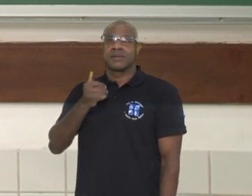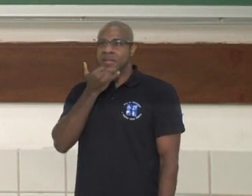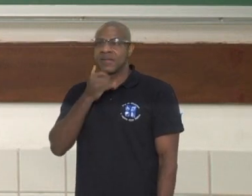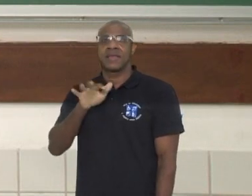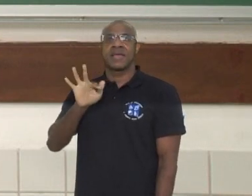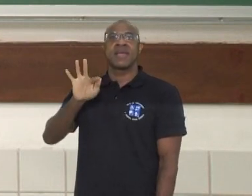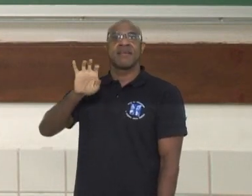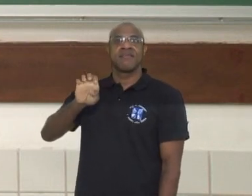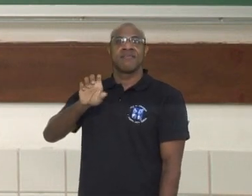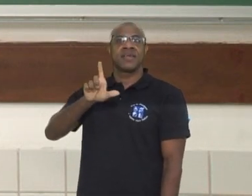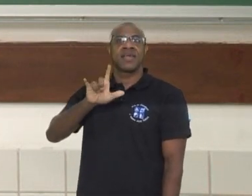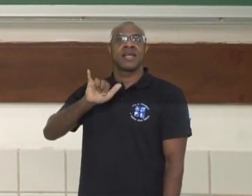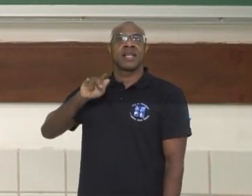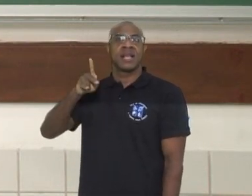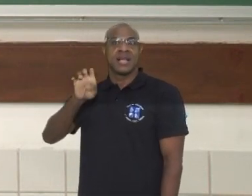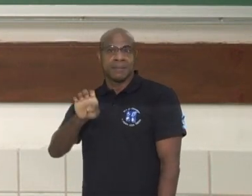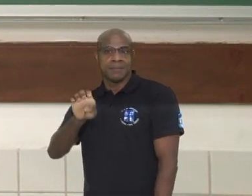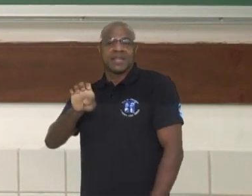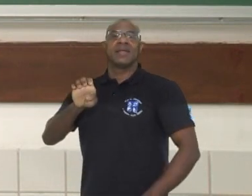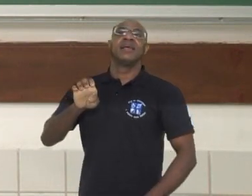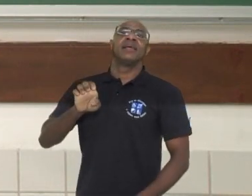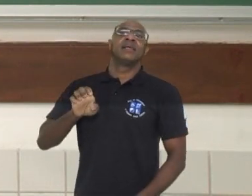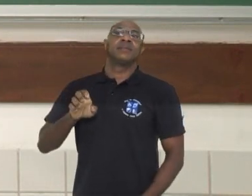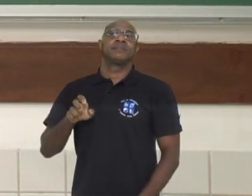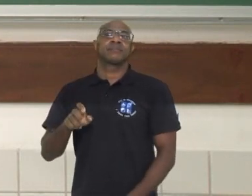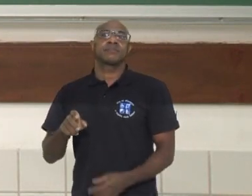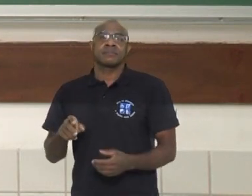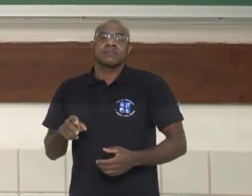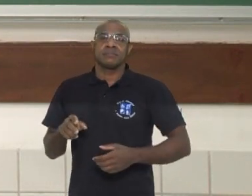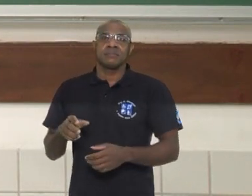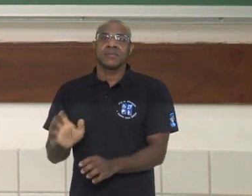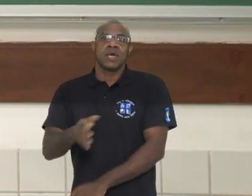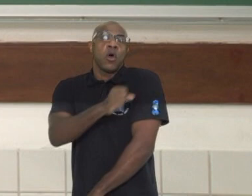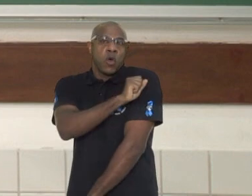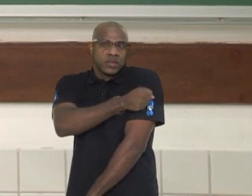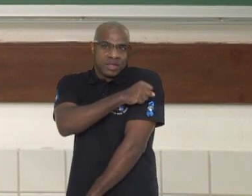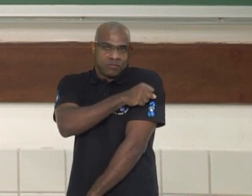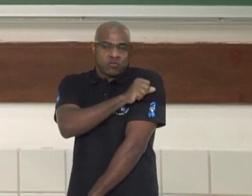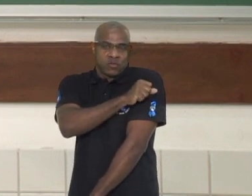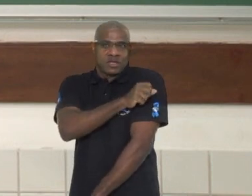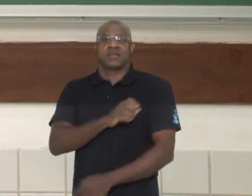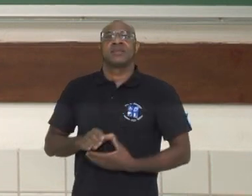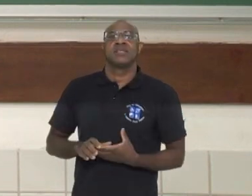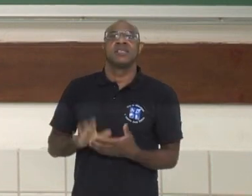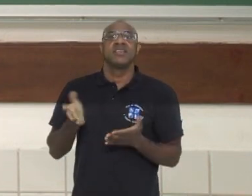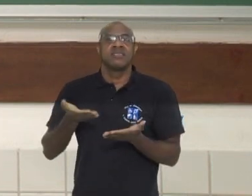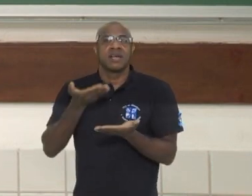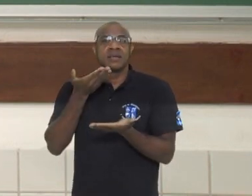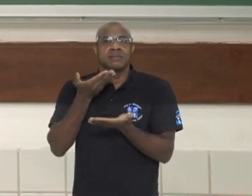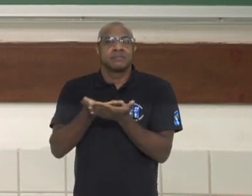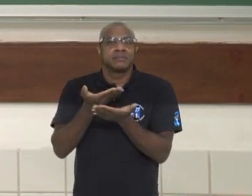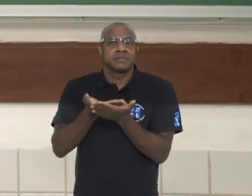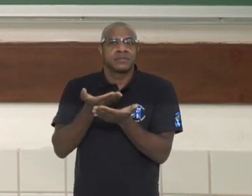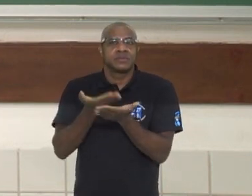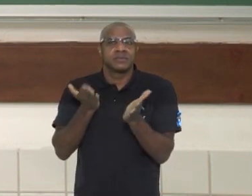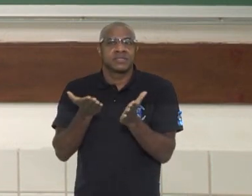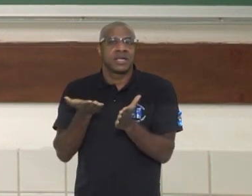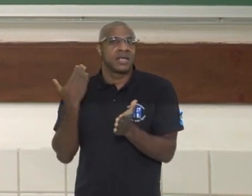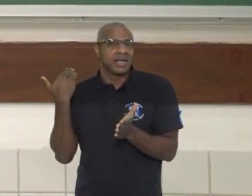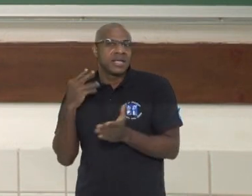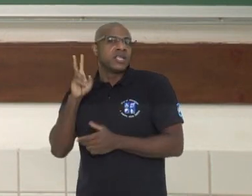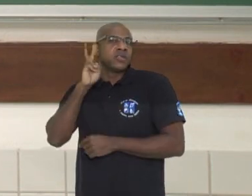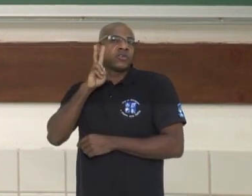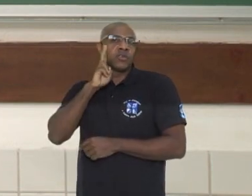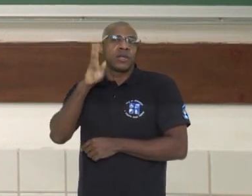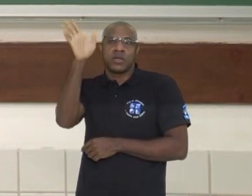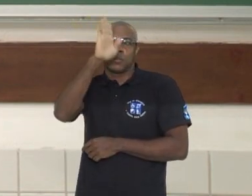e estou aqui trabalhando os conteúdos com o 8º ano e já estamos trabalhando algumas aulas sobre História do Brasil colonial.